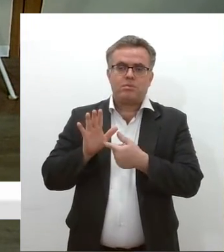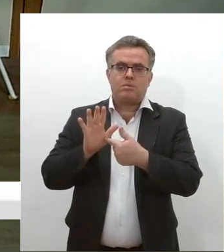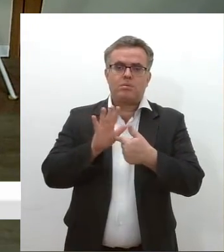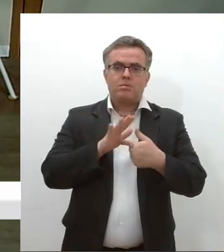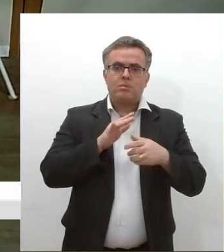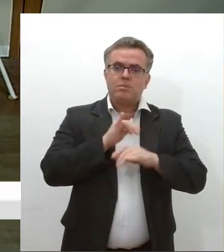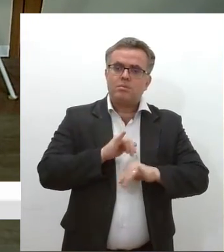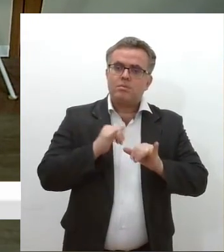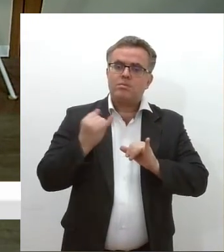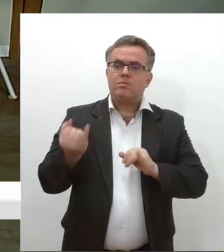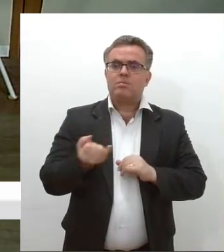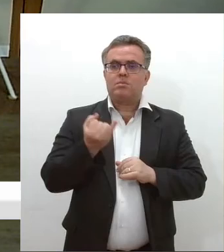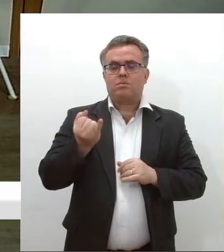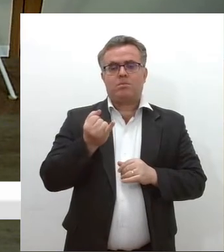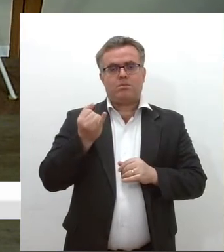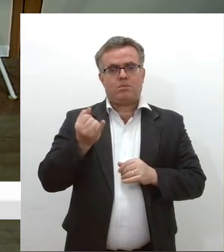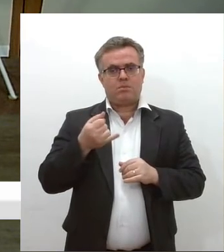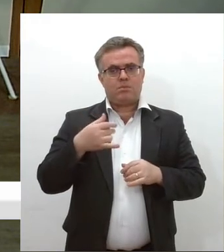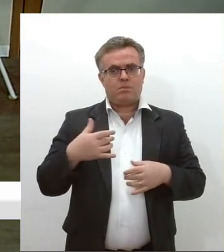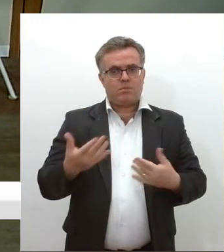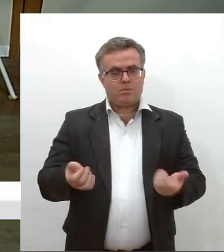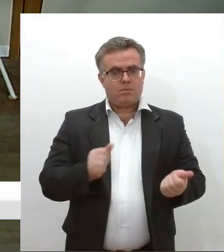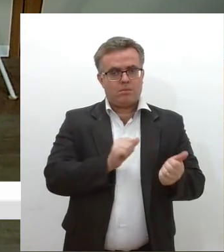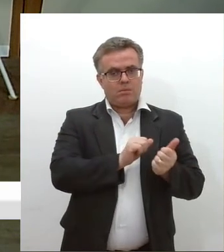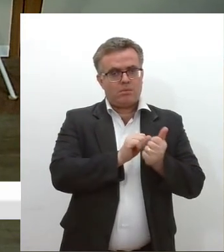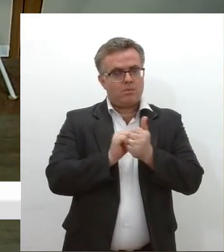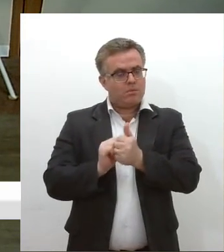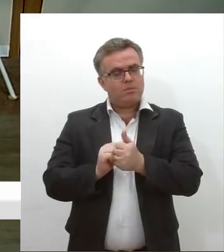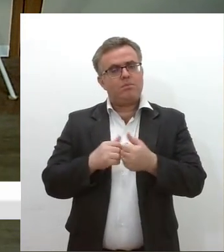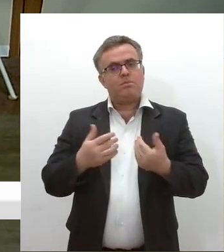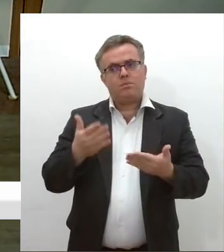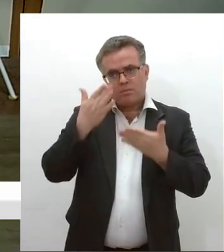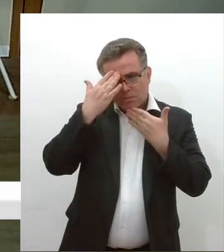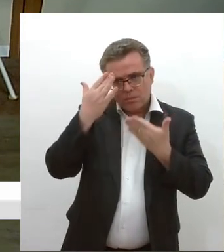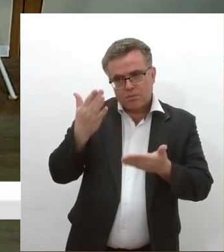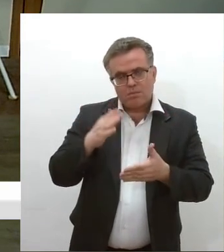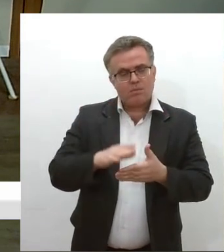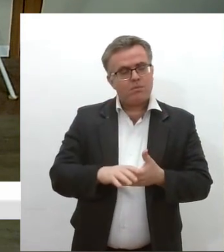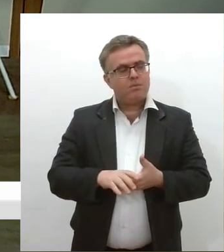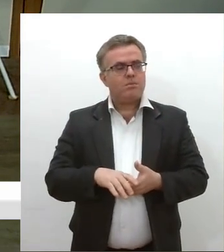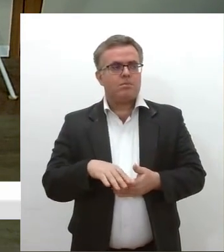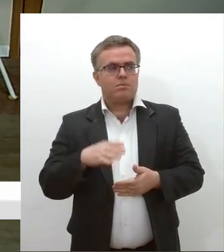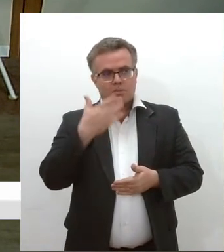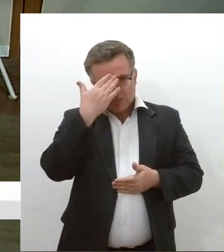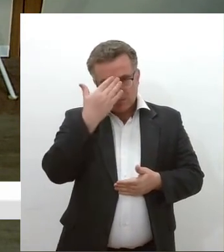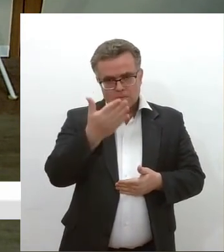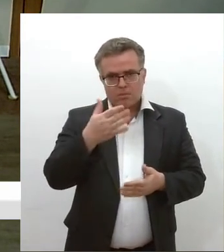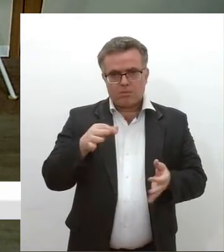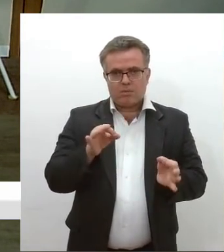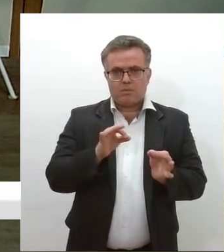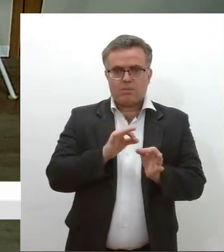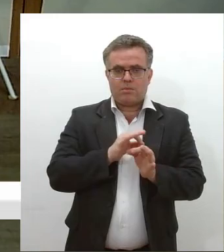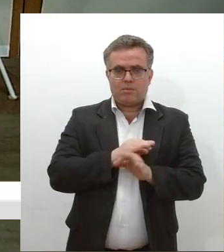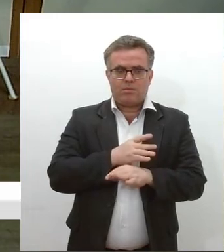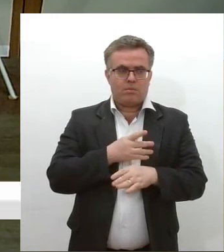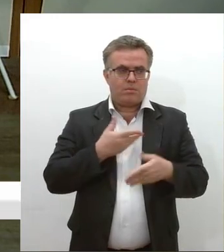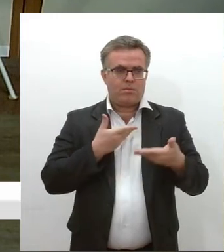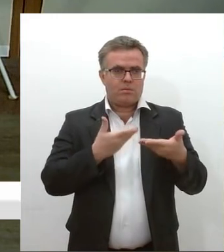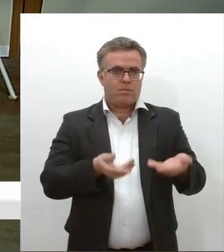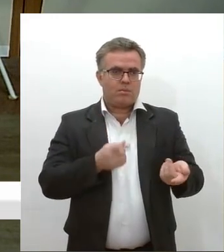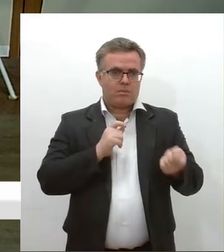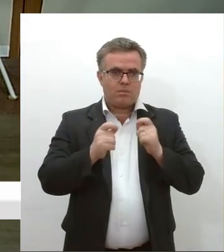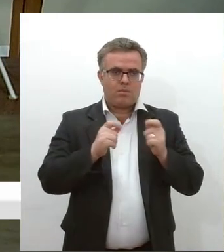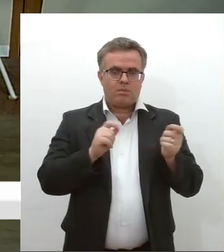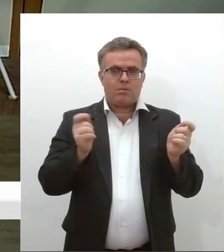importantes desse acompanhamento. Obrigada pela participação aqui no programa. Eu agradeço. Muito obrigada pela entrevista. Muito obrigada por estar